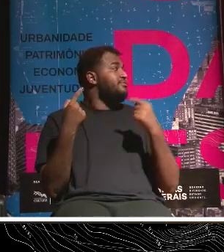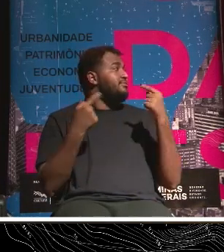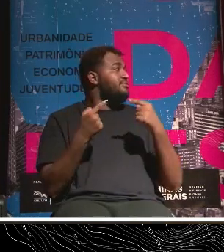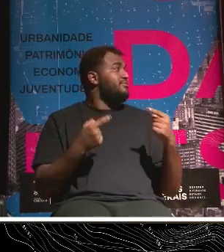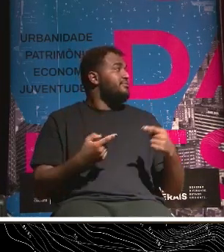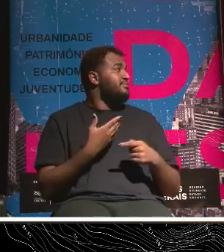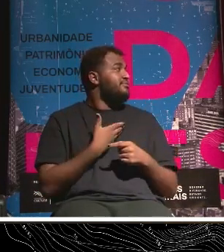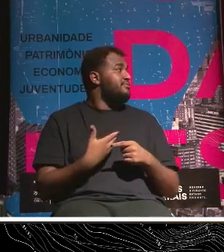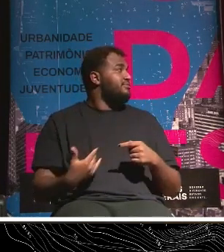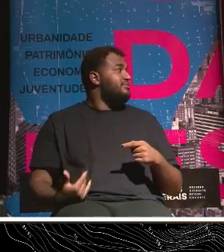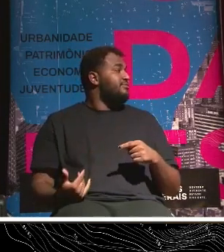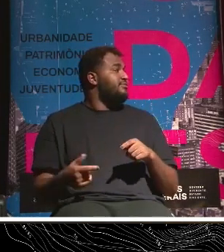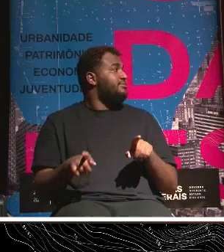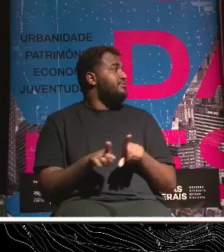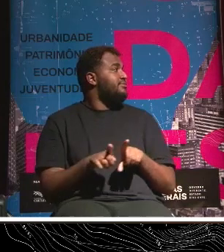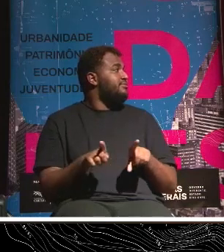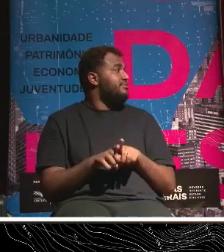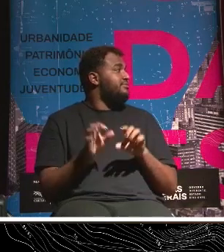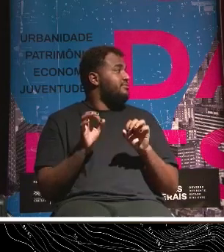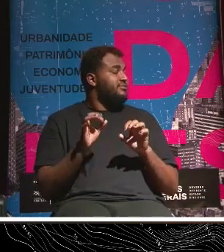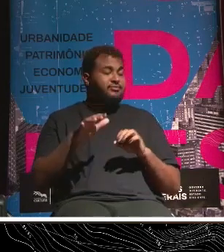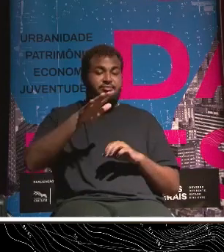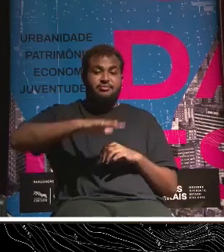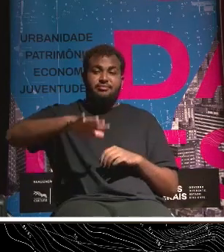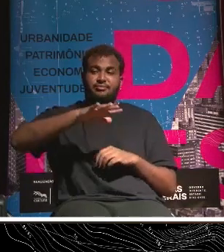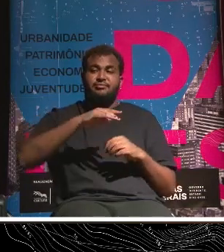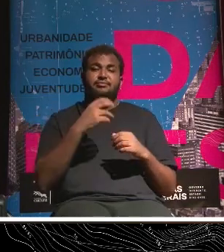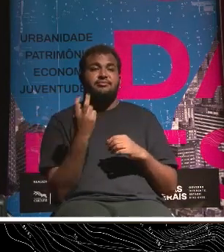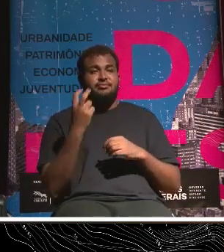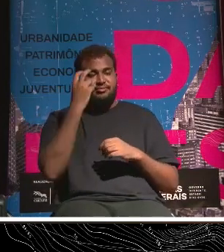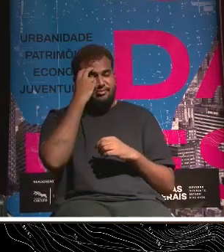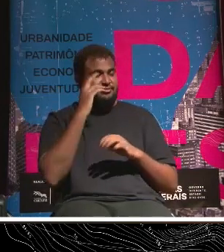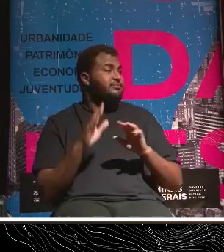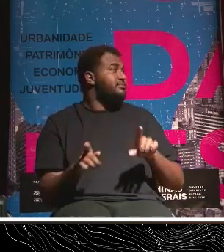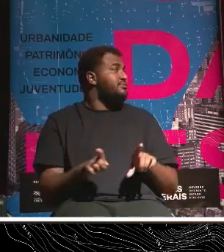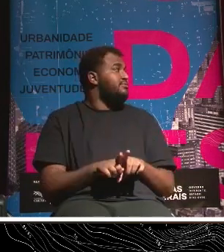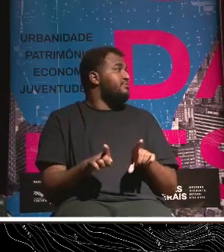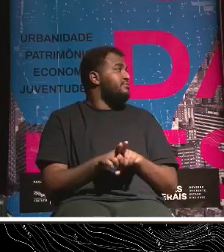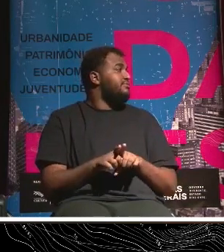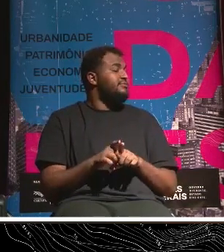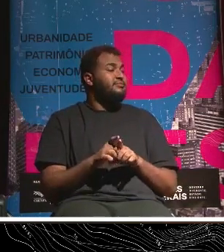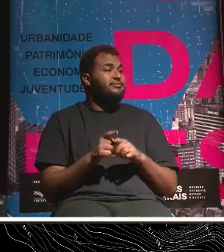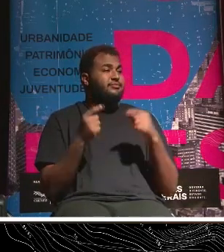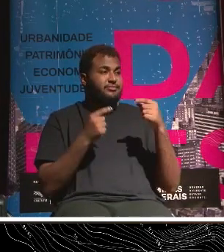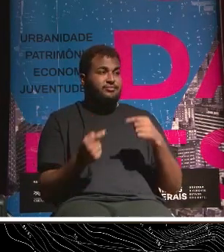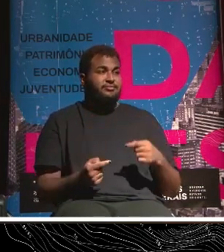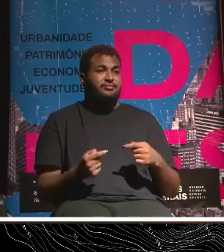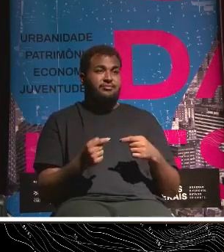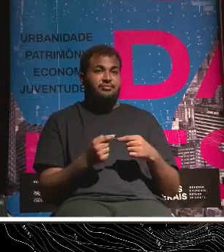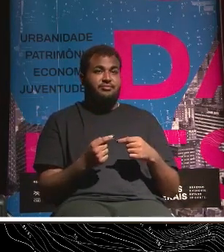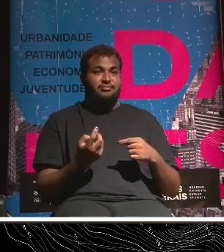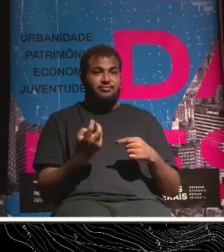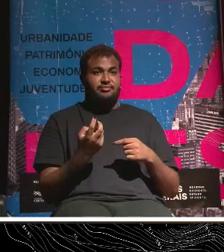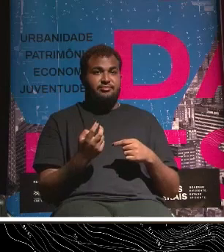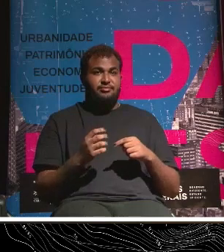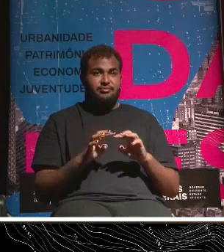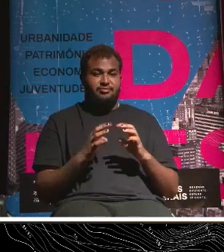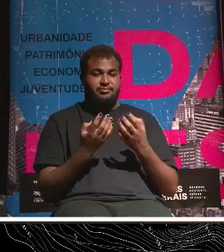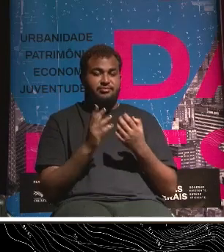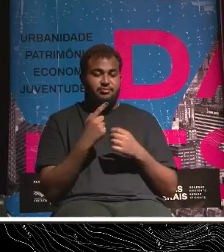públicas, não só na área cultural, mas as políticas públicas que permitam, né, a gente